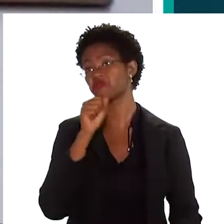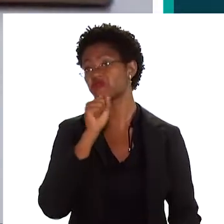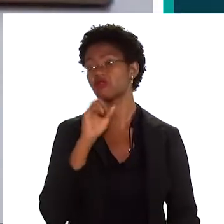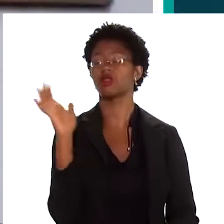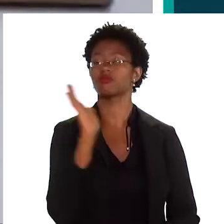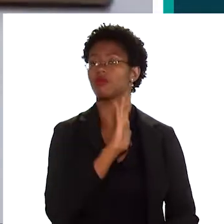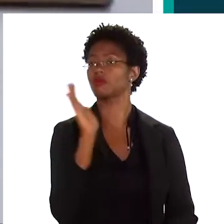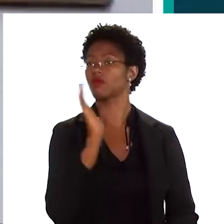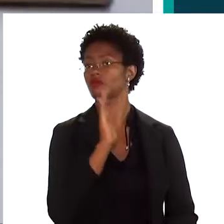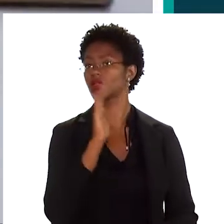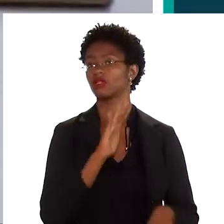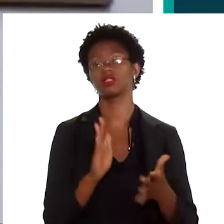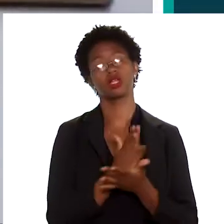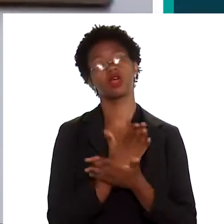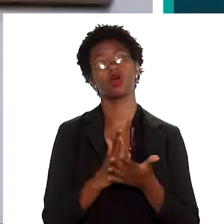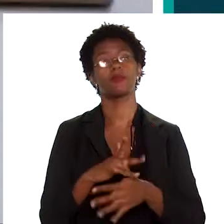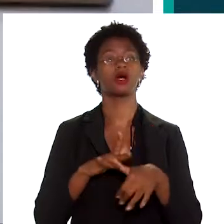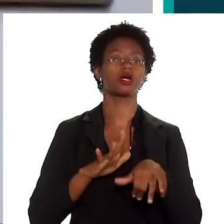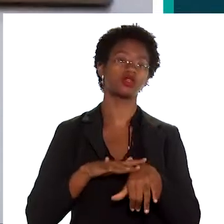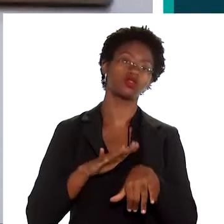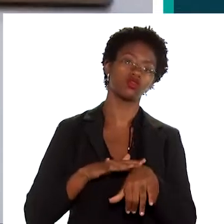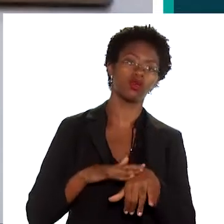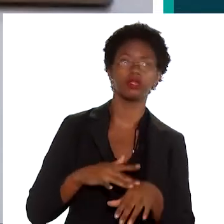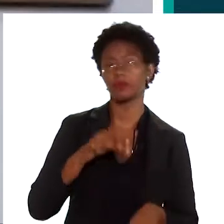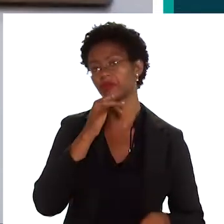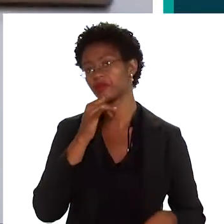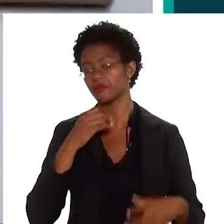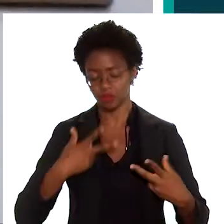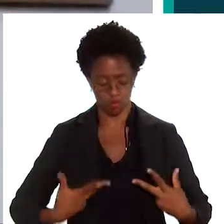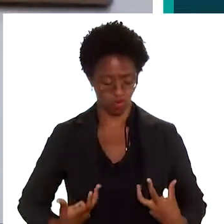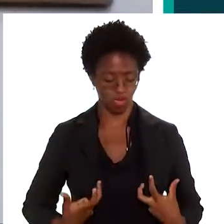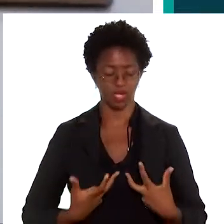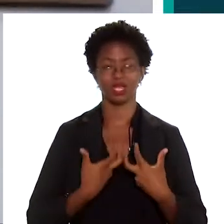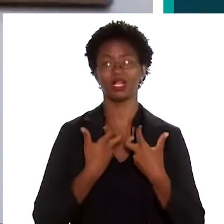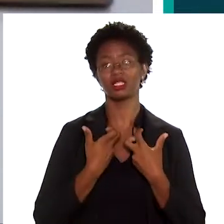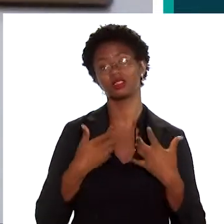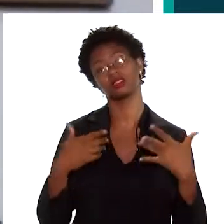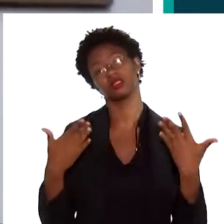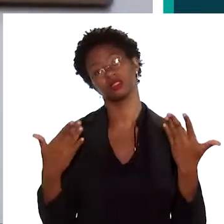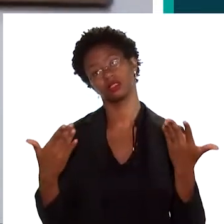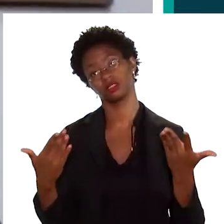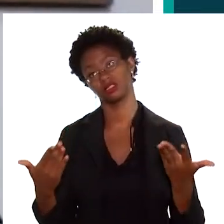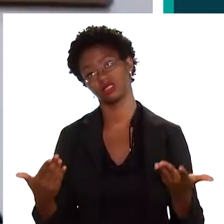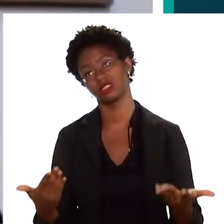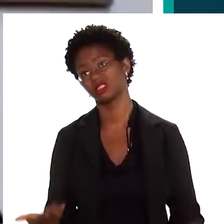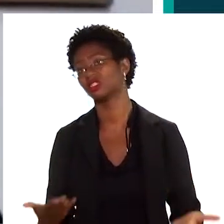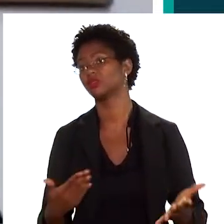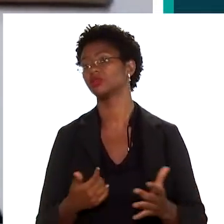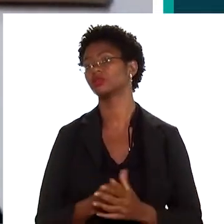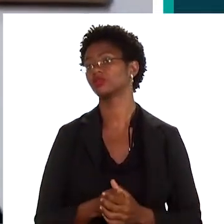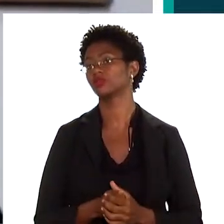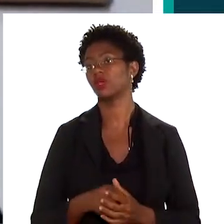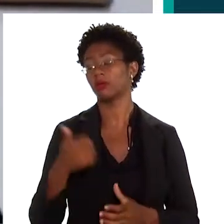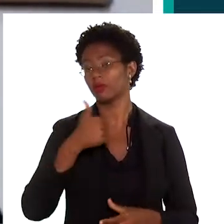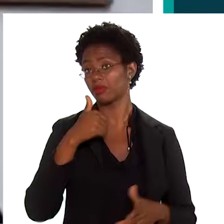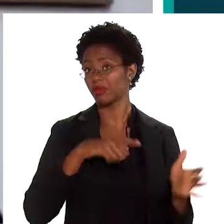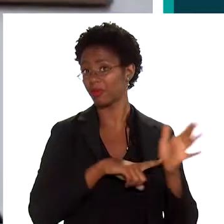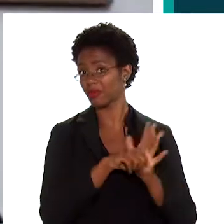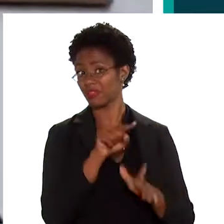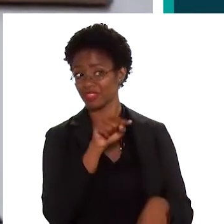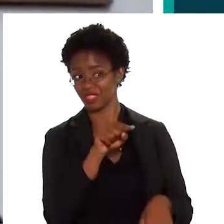precoce e algumas doenças como câncer. Então, quando você fez a